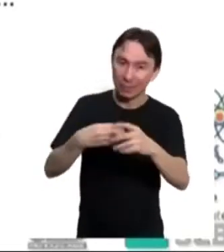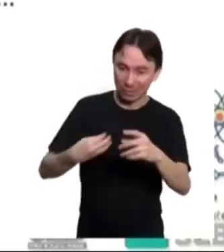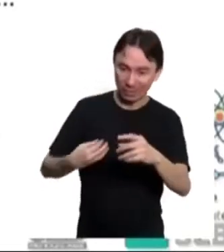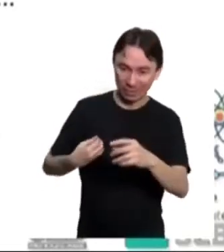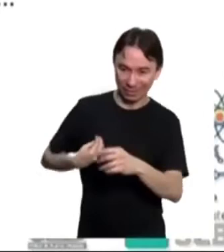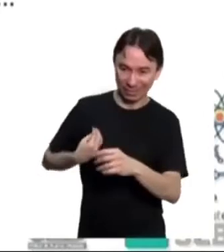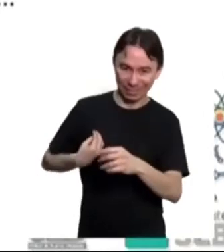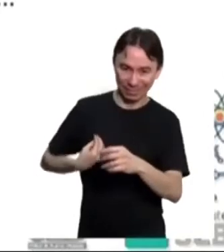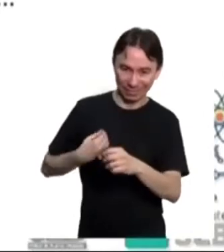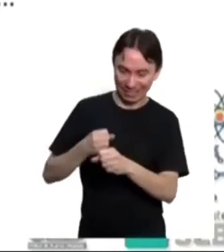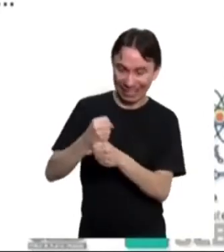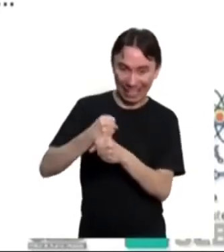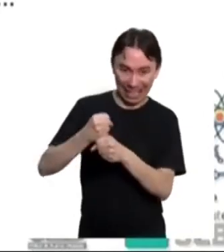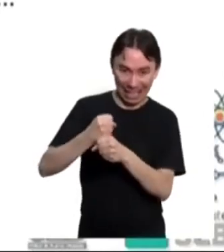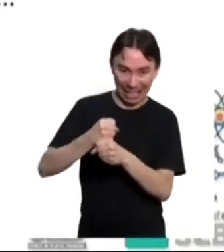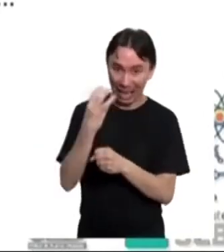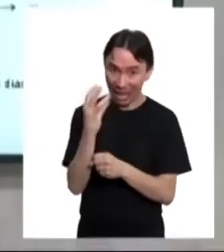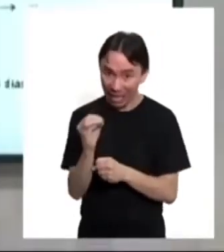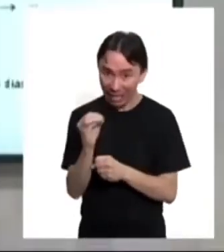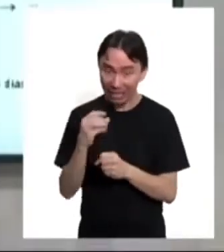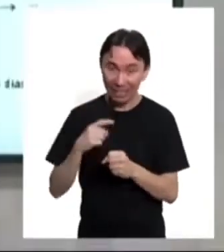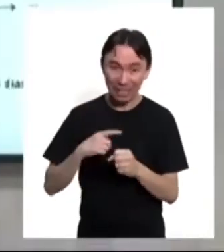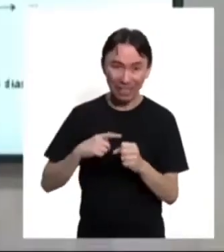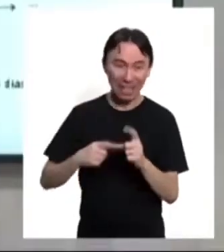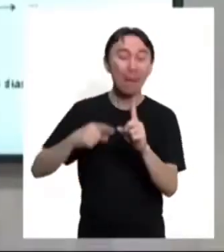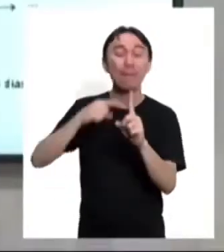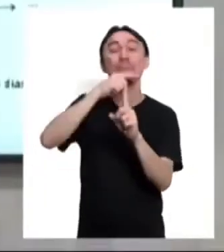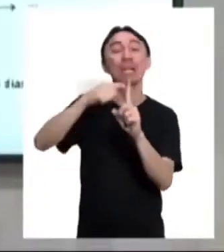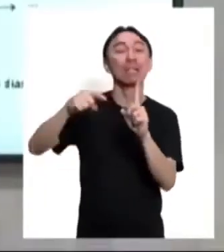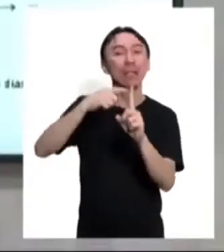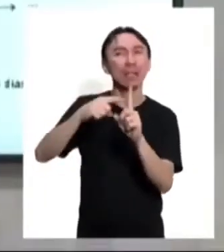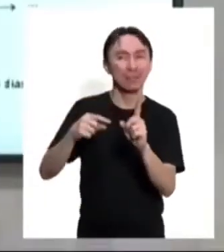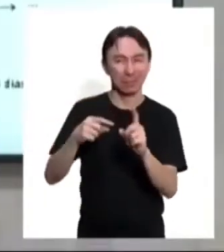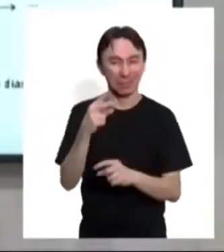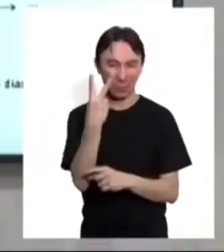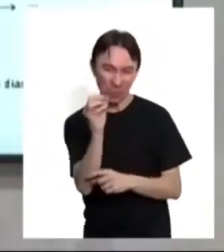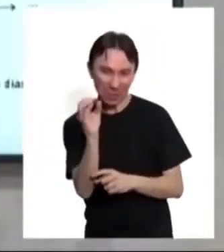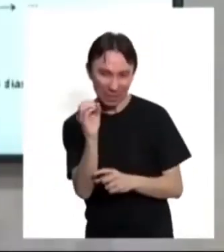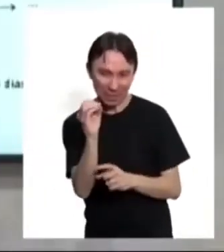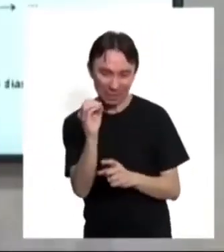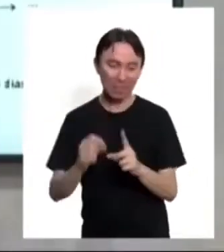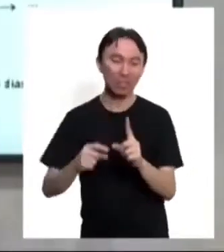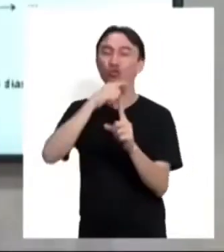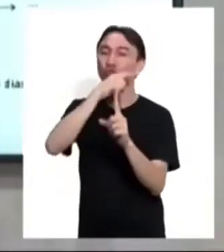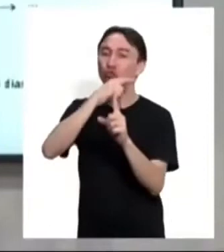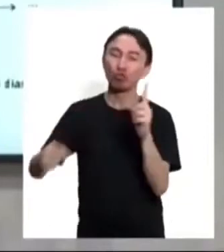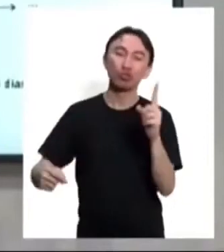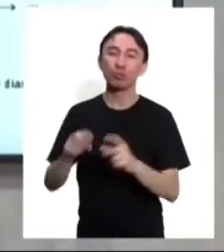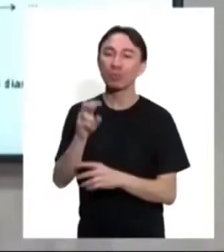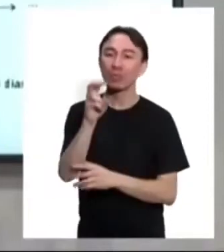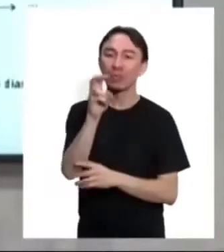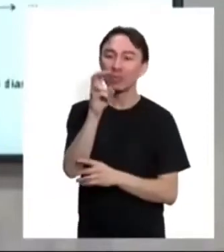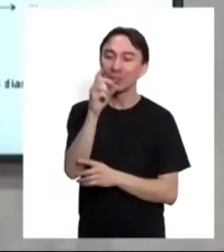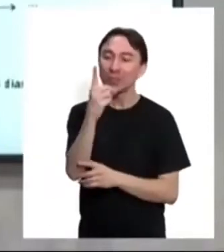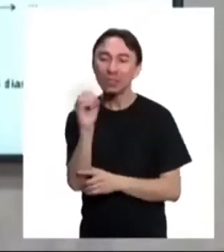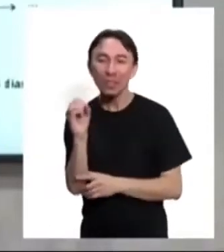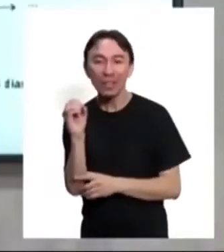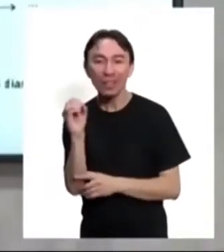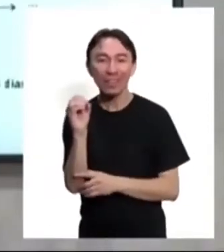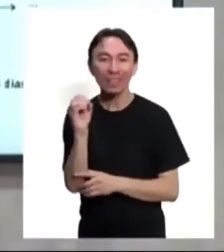radioativa. Então era 200, ficou 100. Passou mais 30 anos, 100, ficou